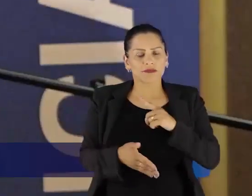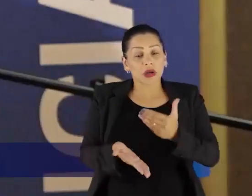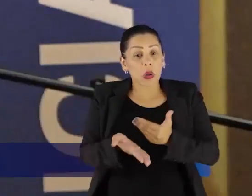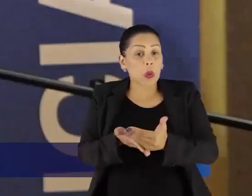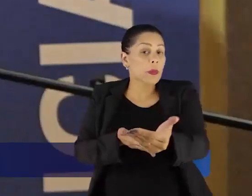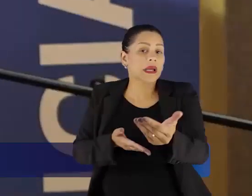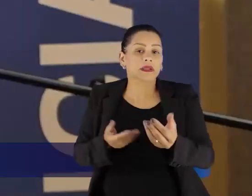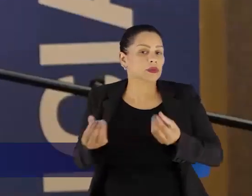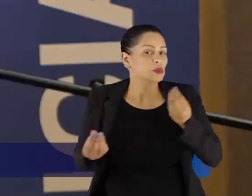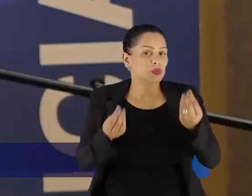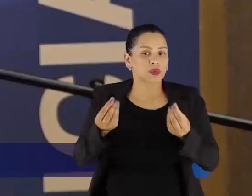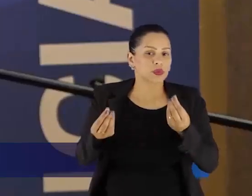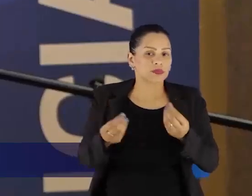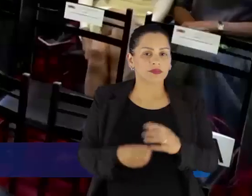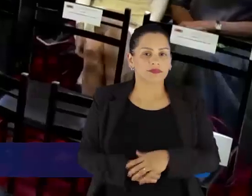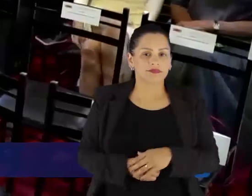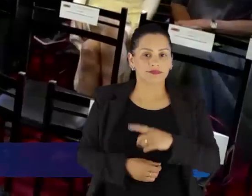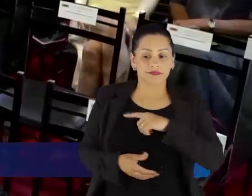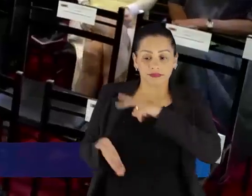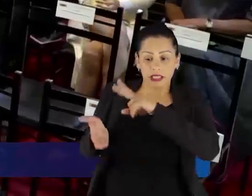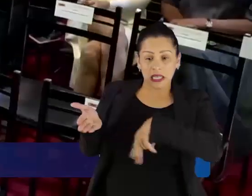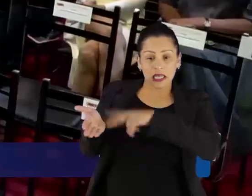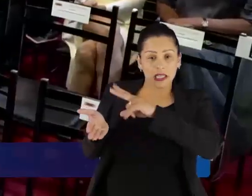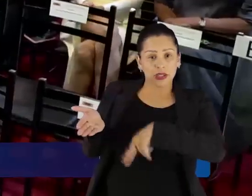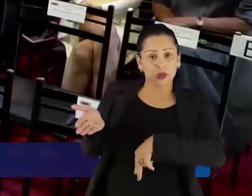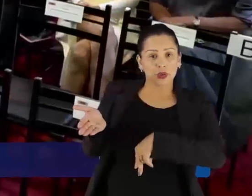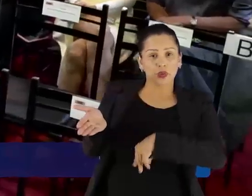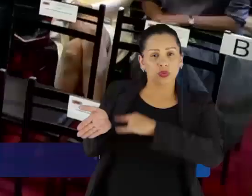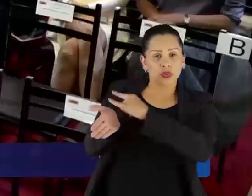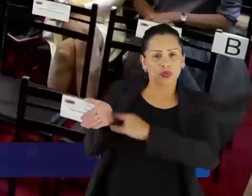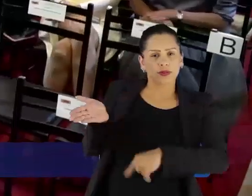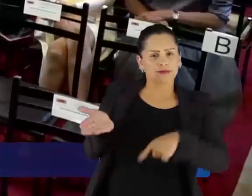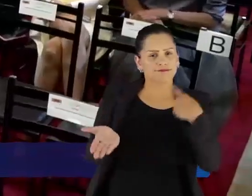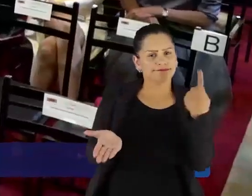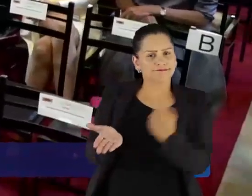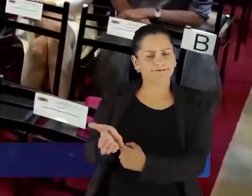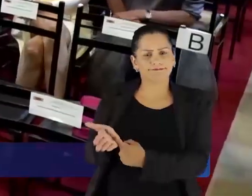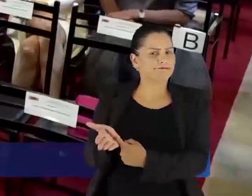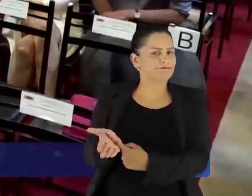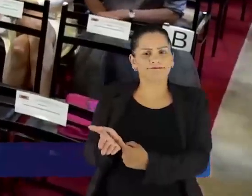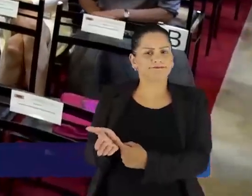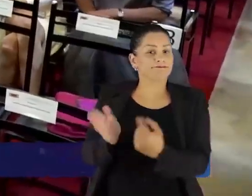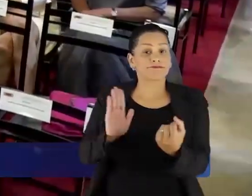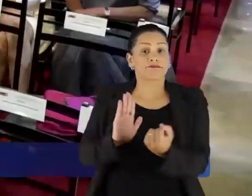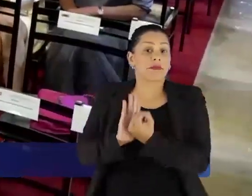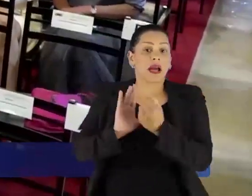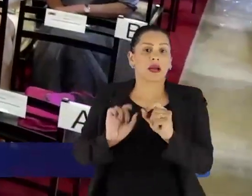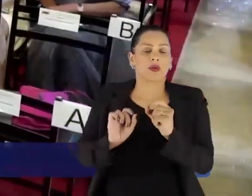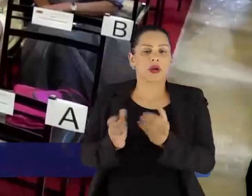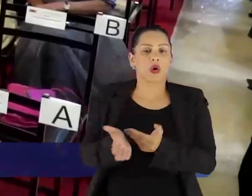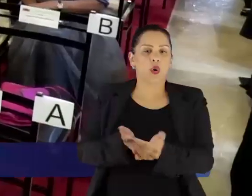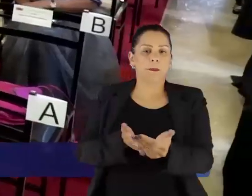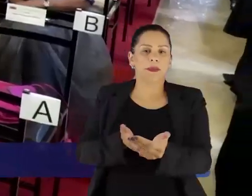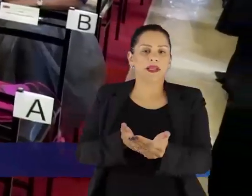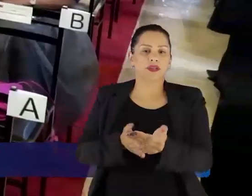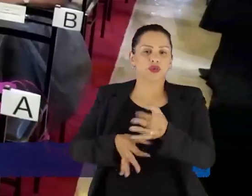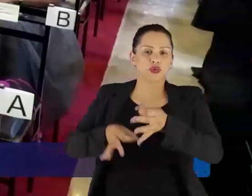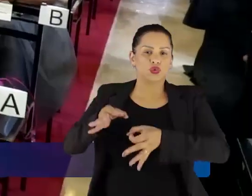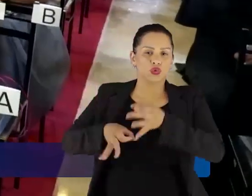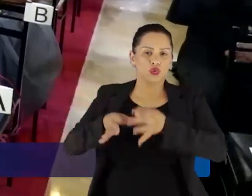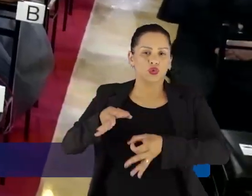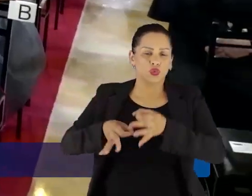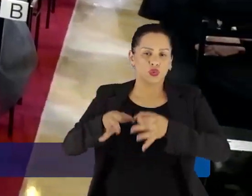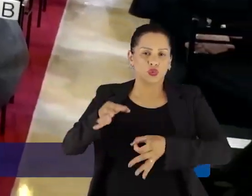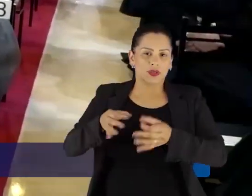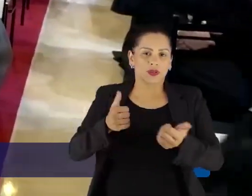finition pó leitura do compromisso que marca o ingresso na carreira como juiz substituto ou